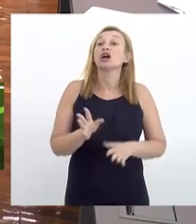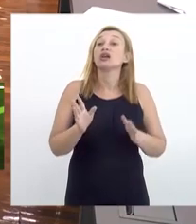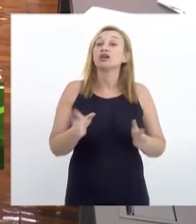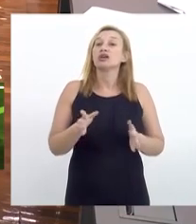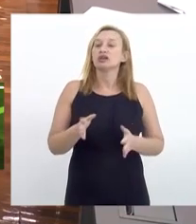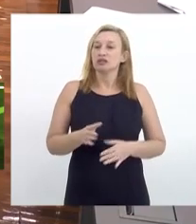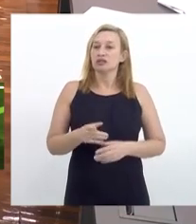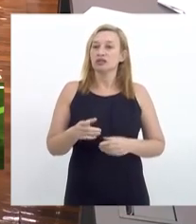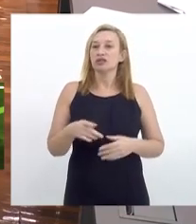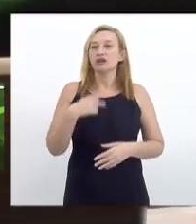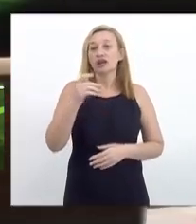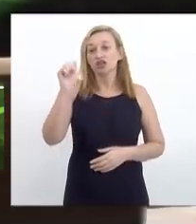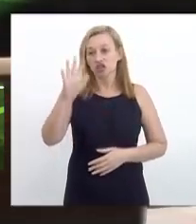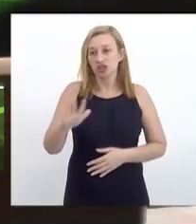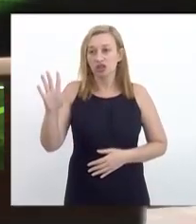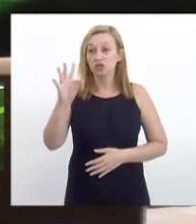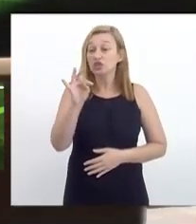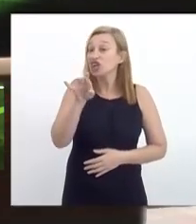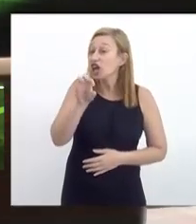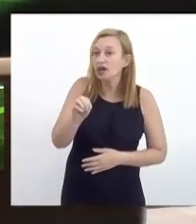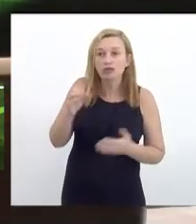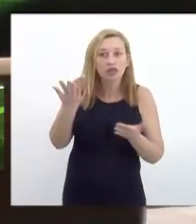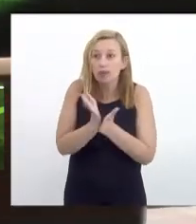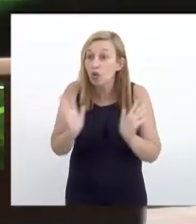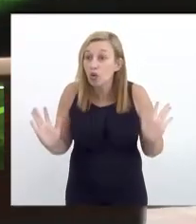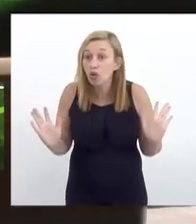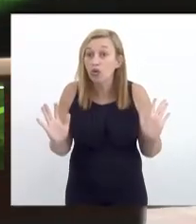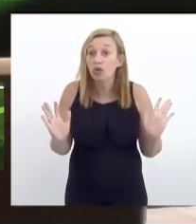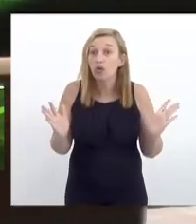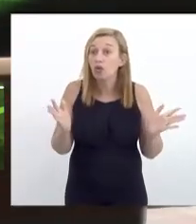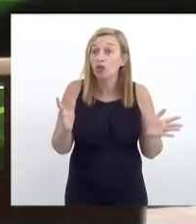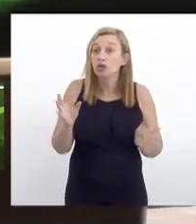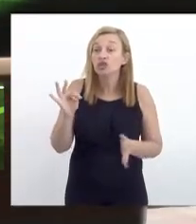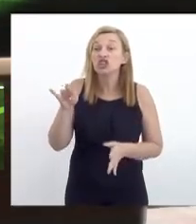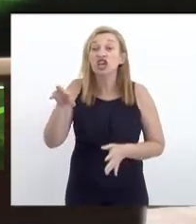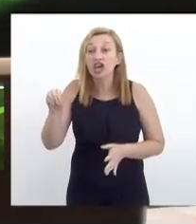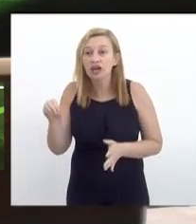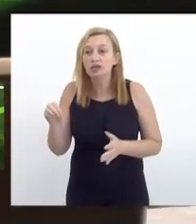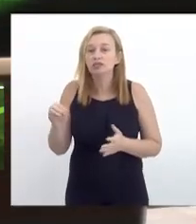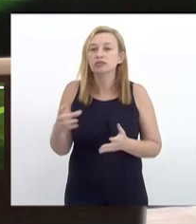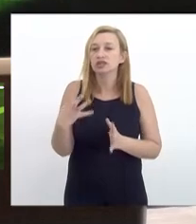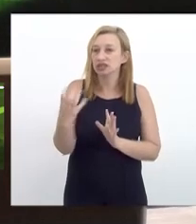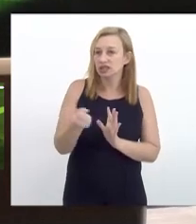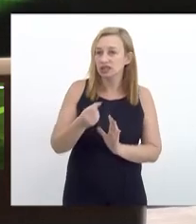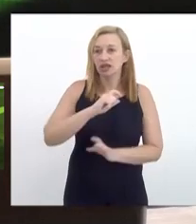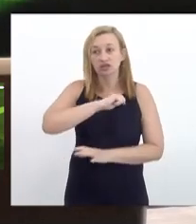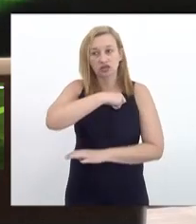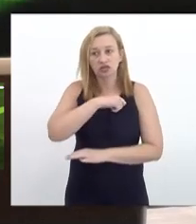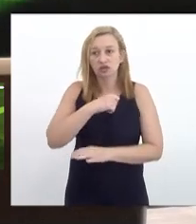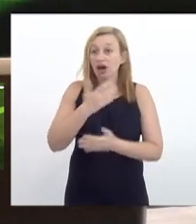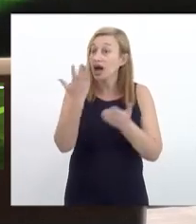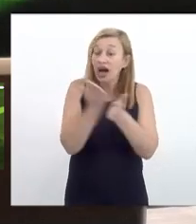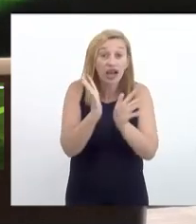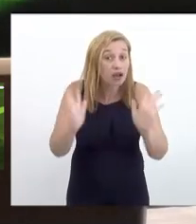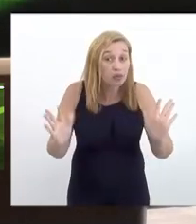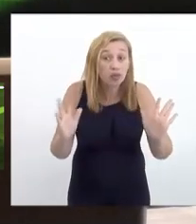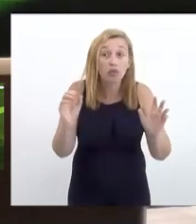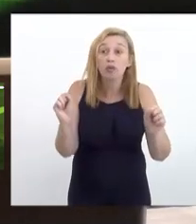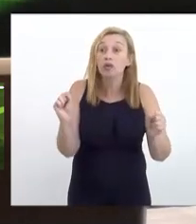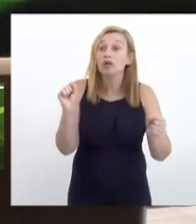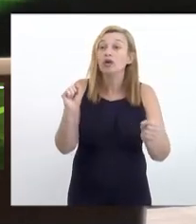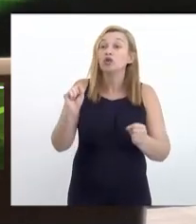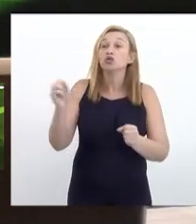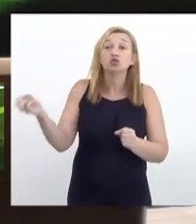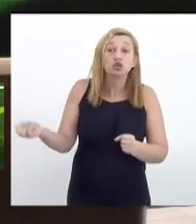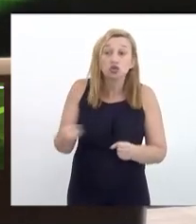fazer uma linha geral O triênio acabou, meu irmão O triênio Para aderir ao regime Acabou Para os novos que